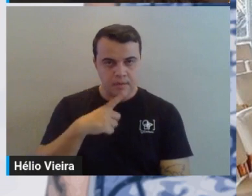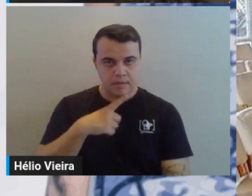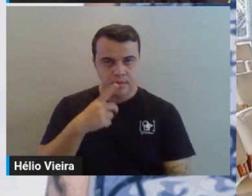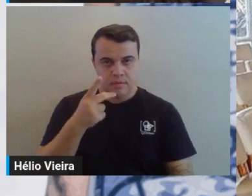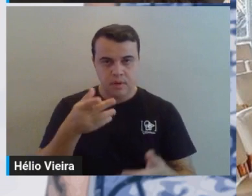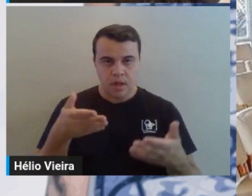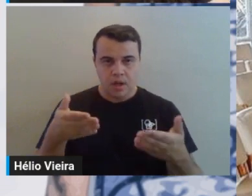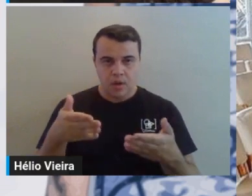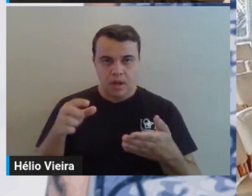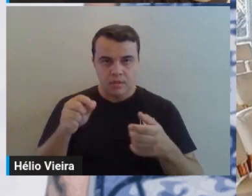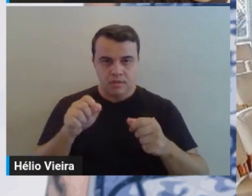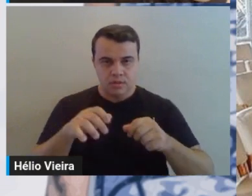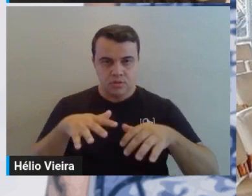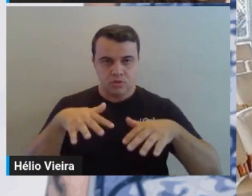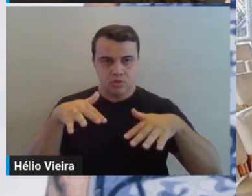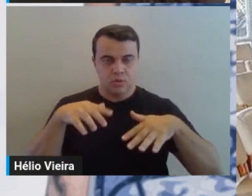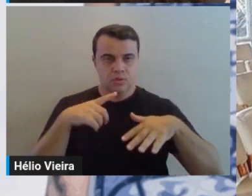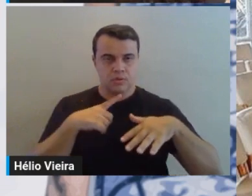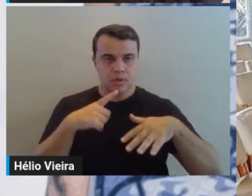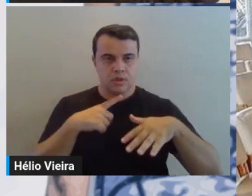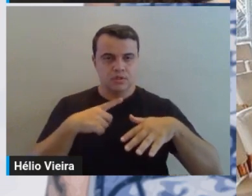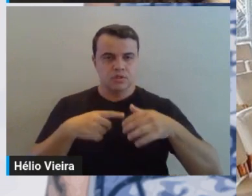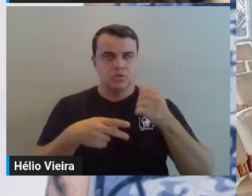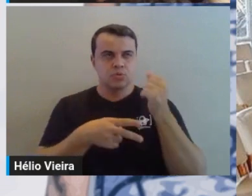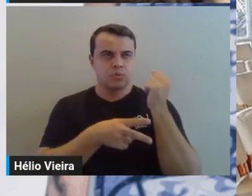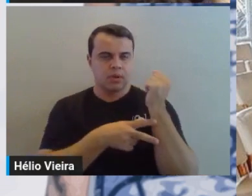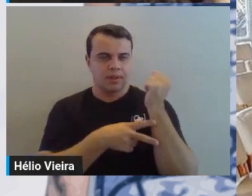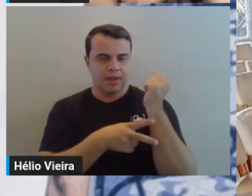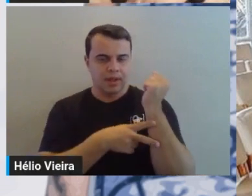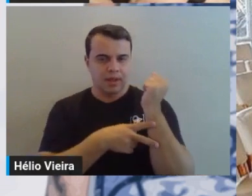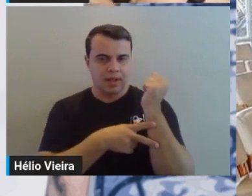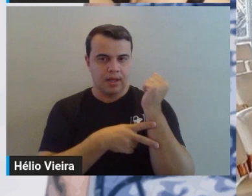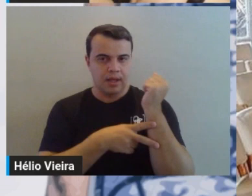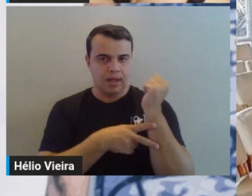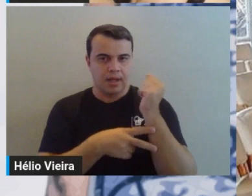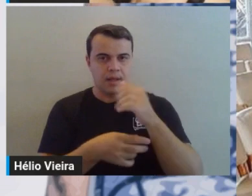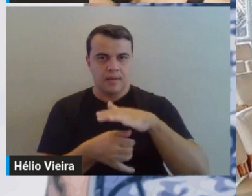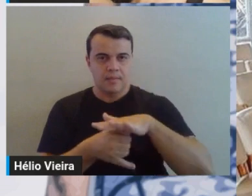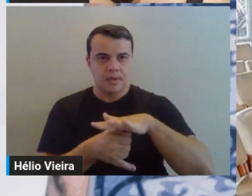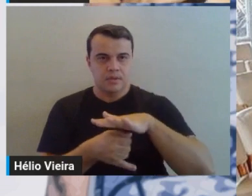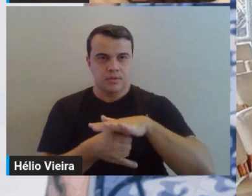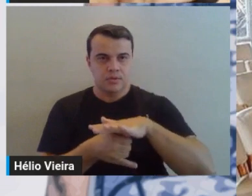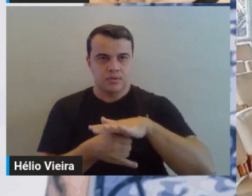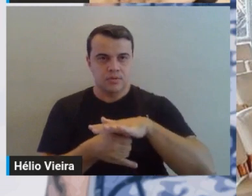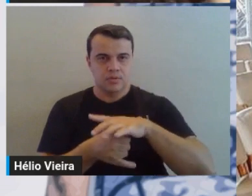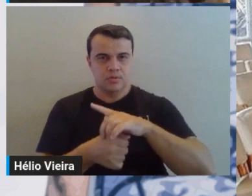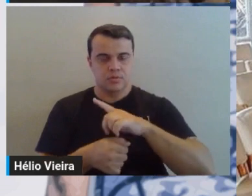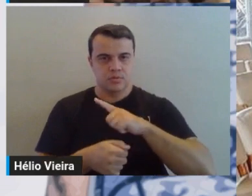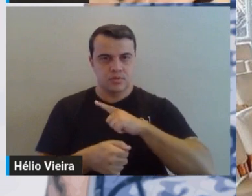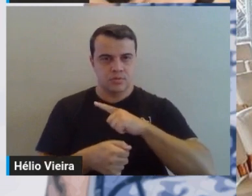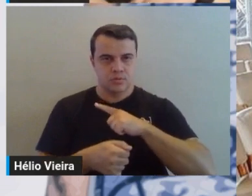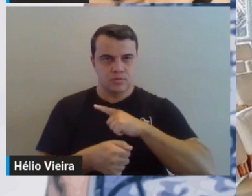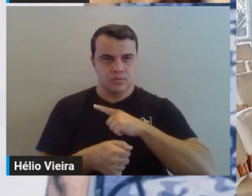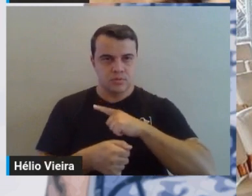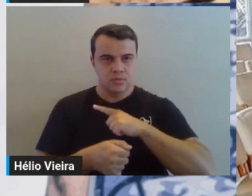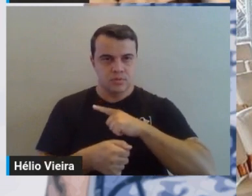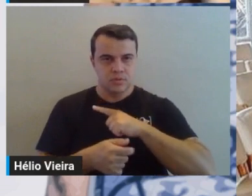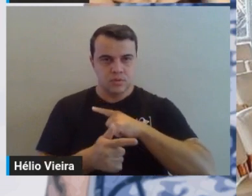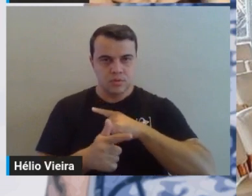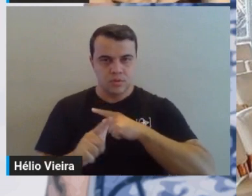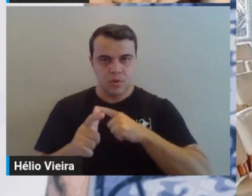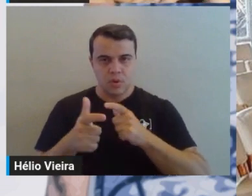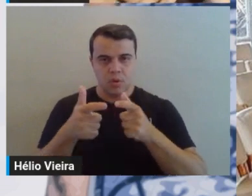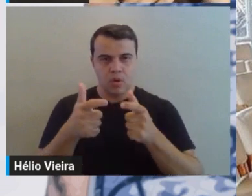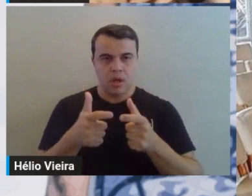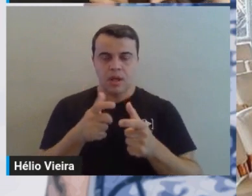Esse auditório fica no segundo andar, e embaixo dele tem um outro espaço, onde